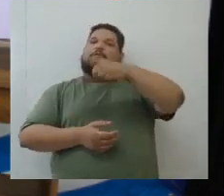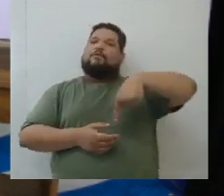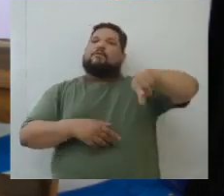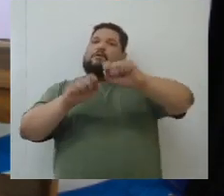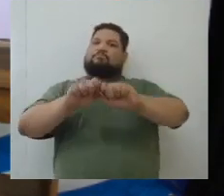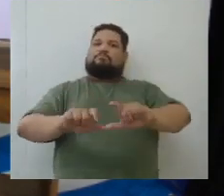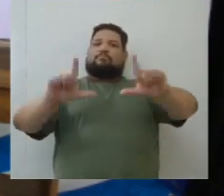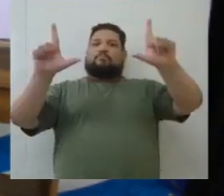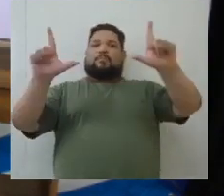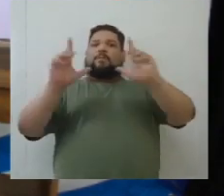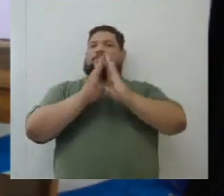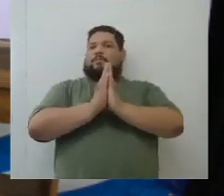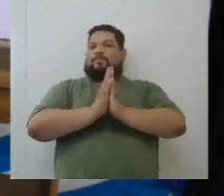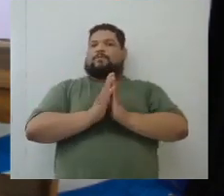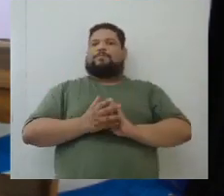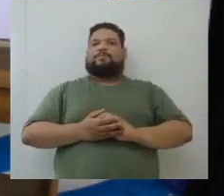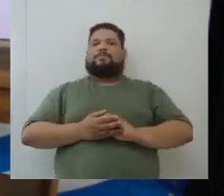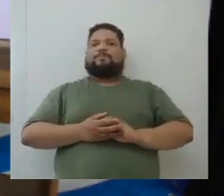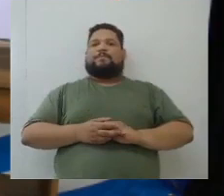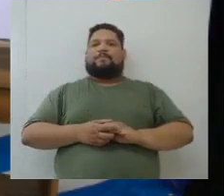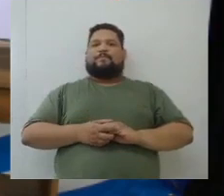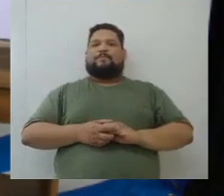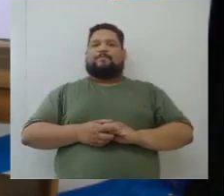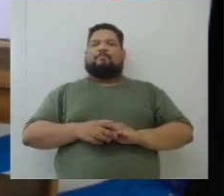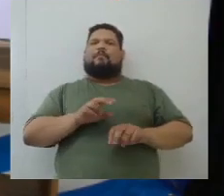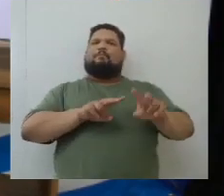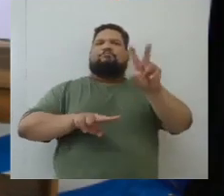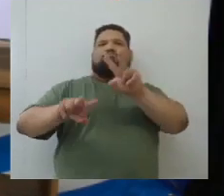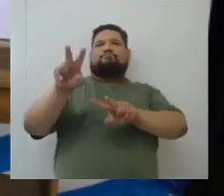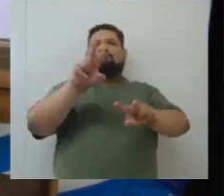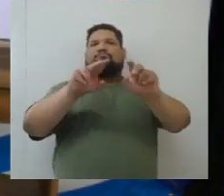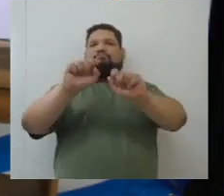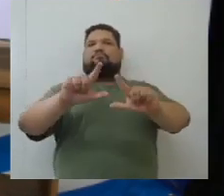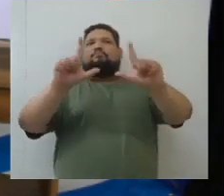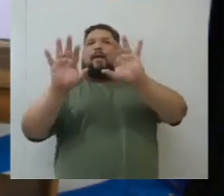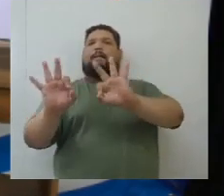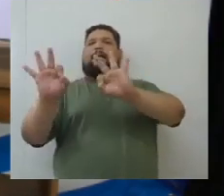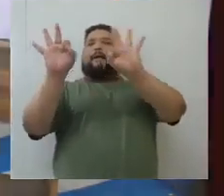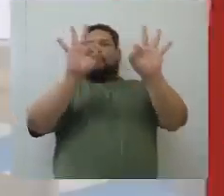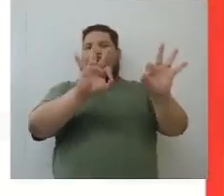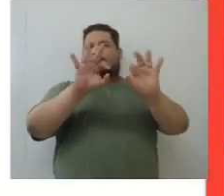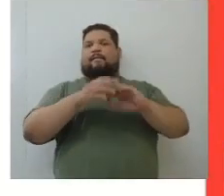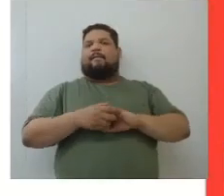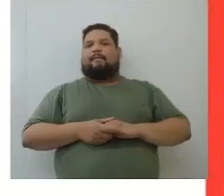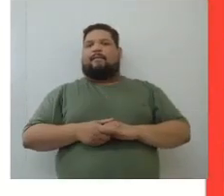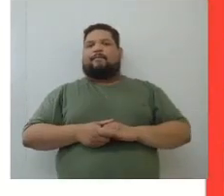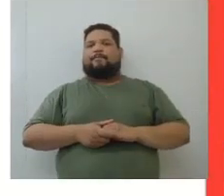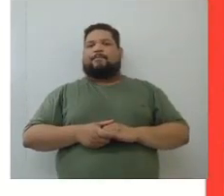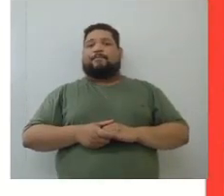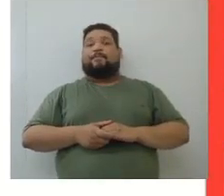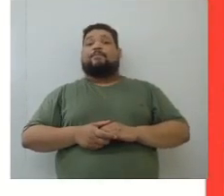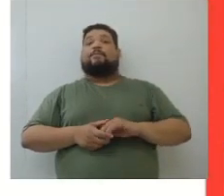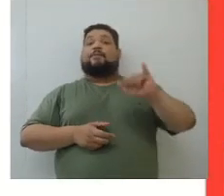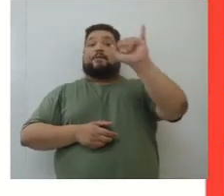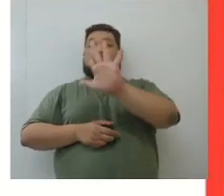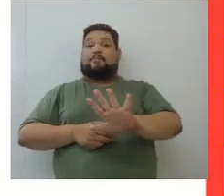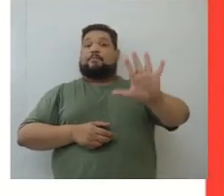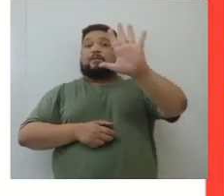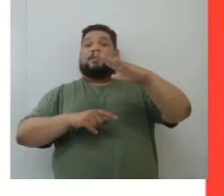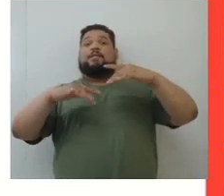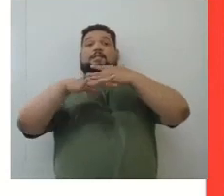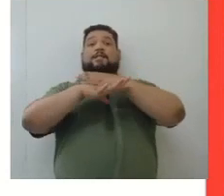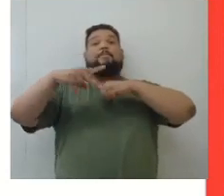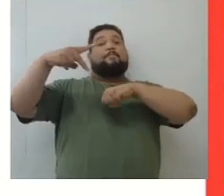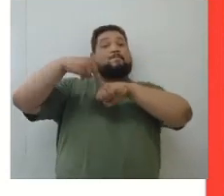abrir a tela, para a galera que está em casa poder olhar bem direitinho, tá? Nossa primeira cidade, a cidade